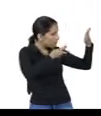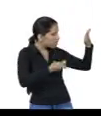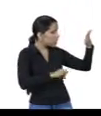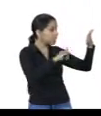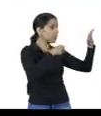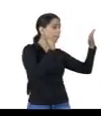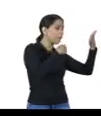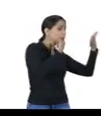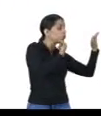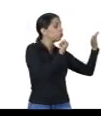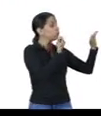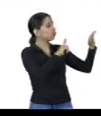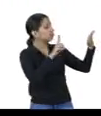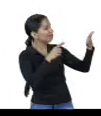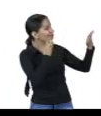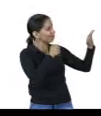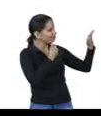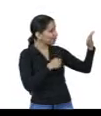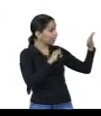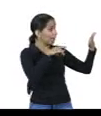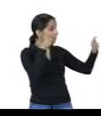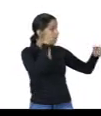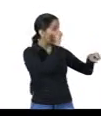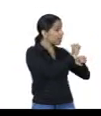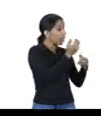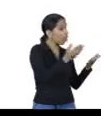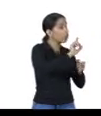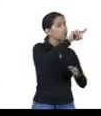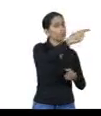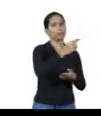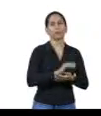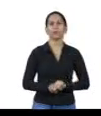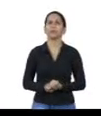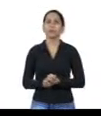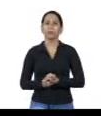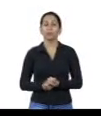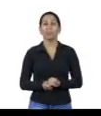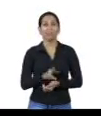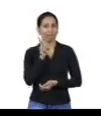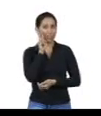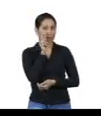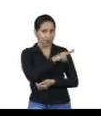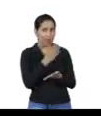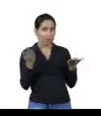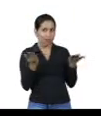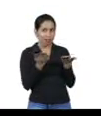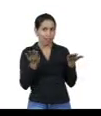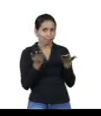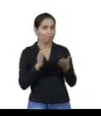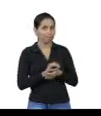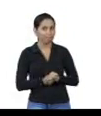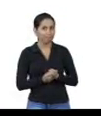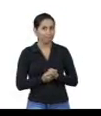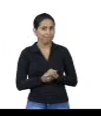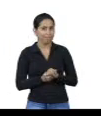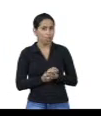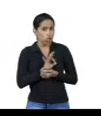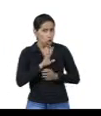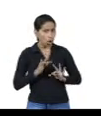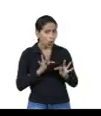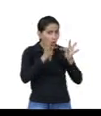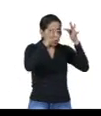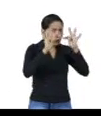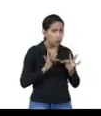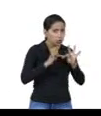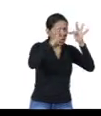necessidade ou não desse equipamento ser parado naquele momento. Como você viu até aqui, de nada adianta tanta tecnologia